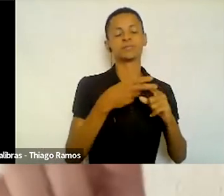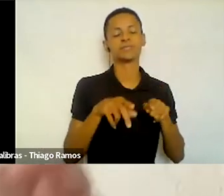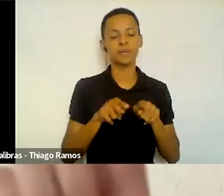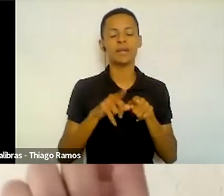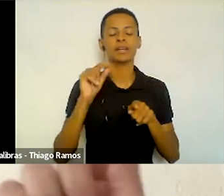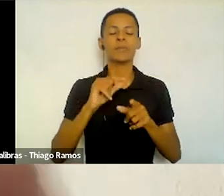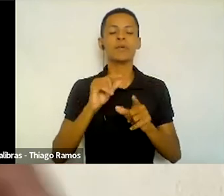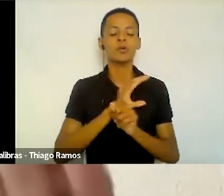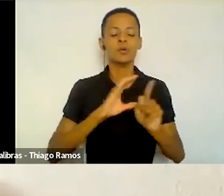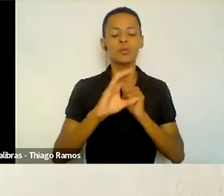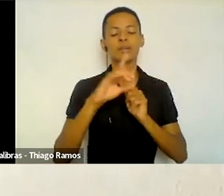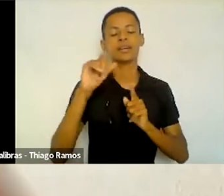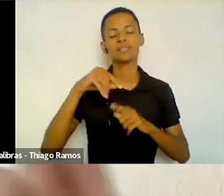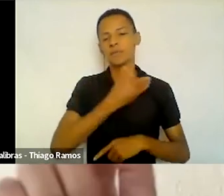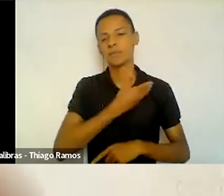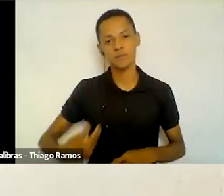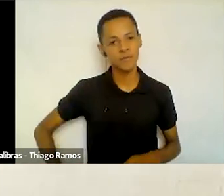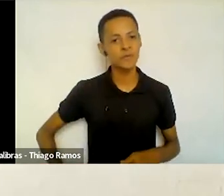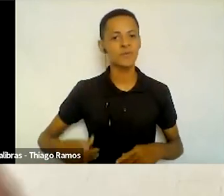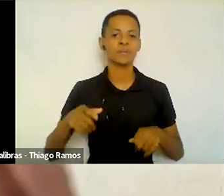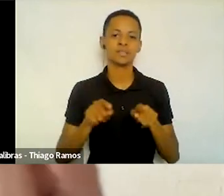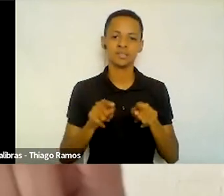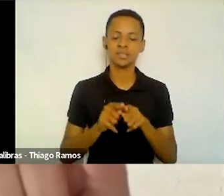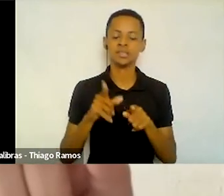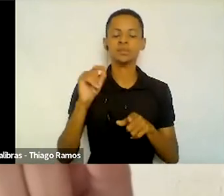que seja para todos e todas, por habitação.